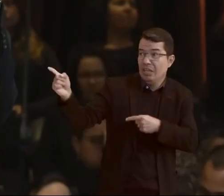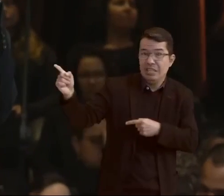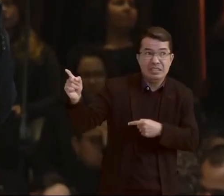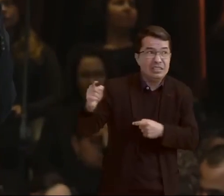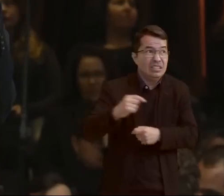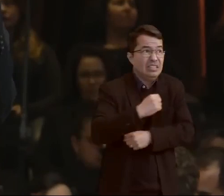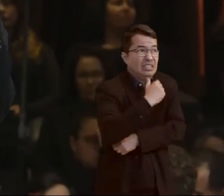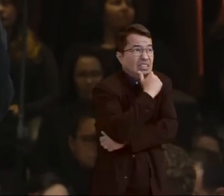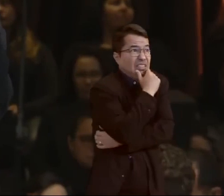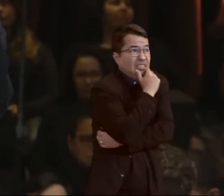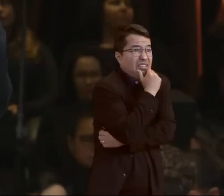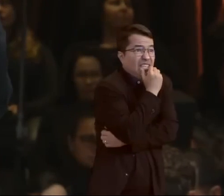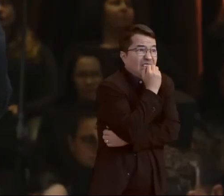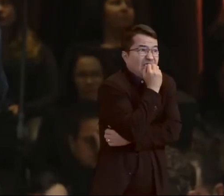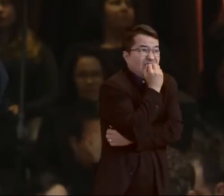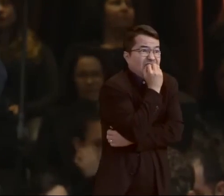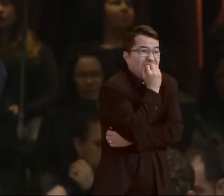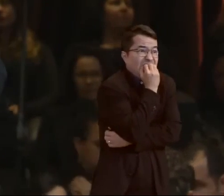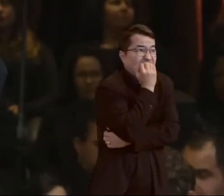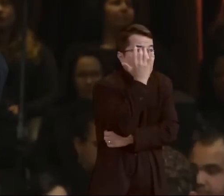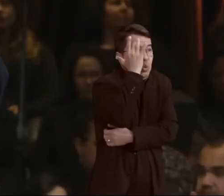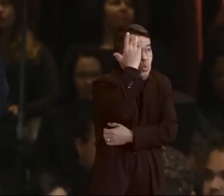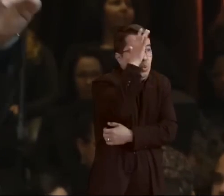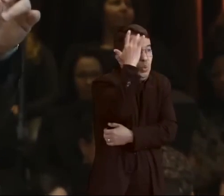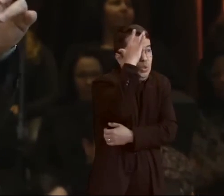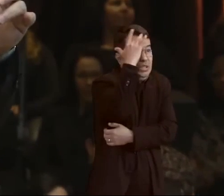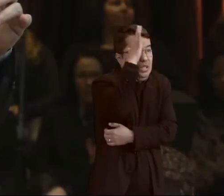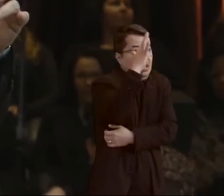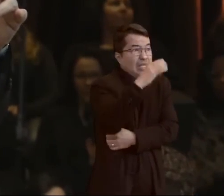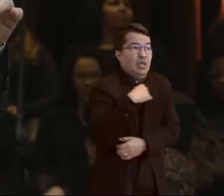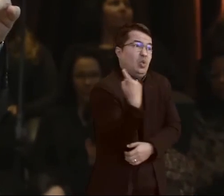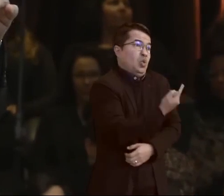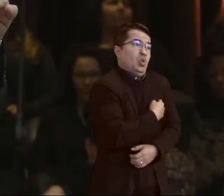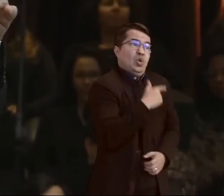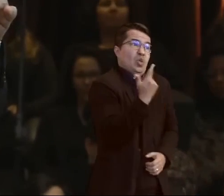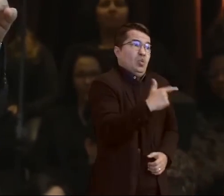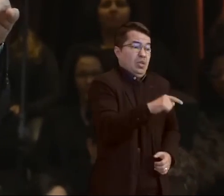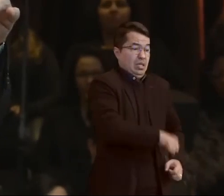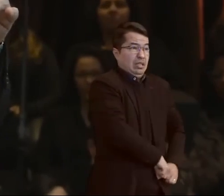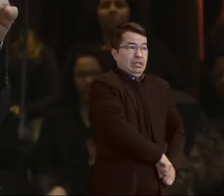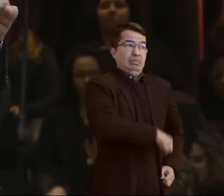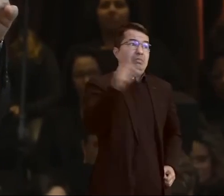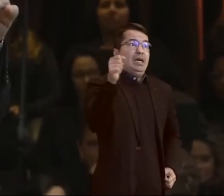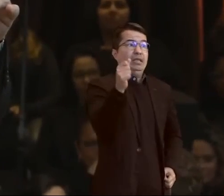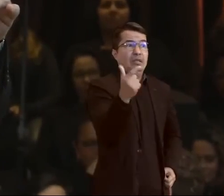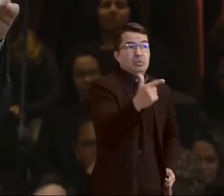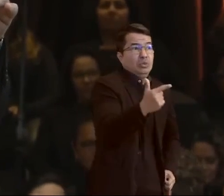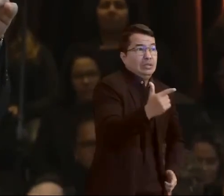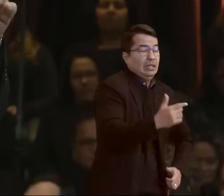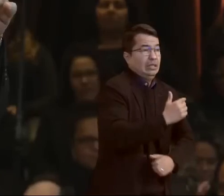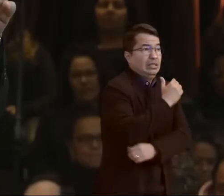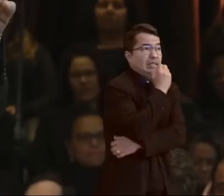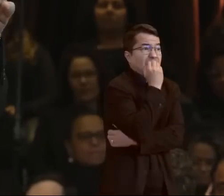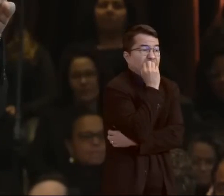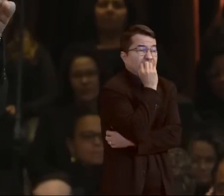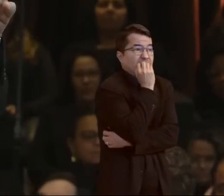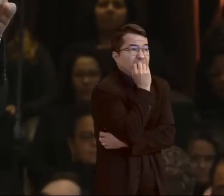saímos do Egito. Não temos espadas, porque escravo não tem espada.